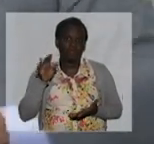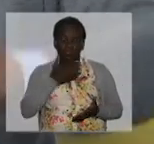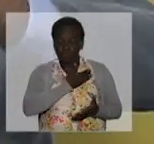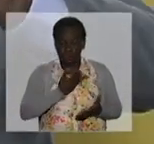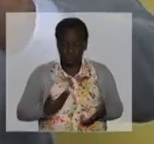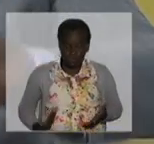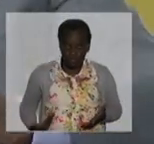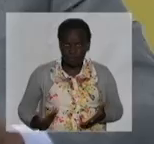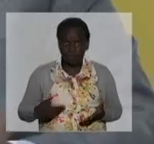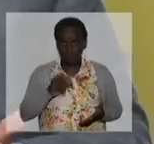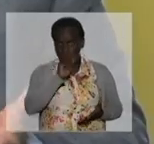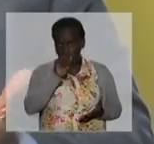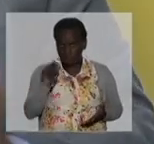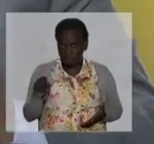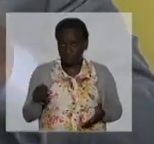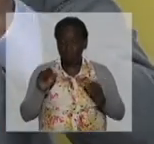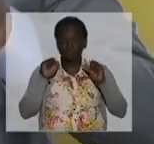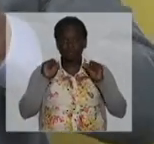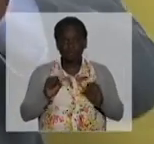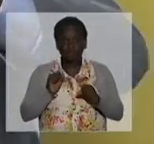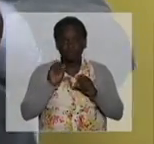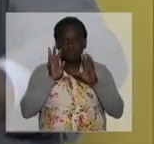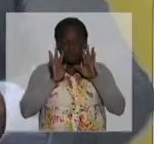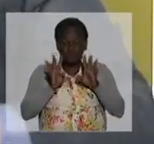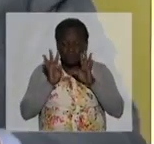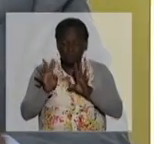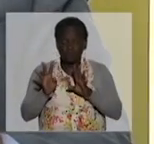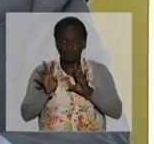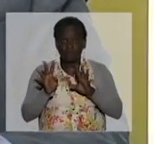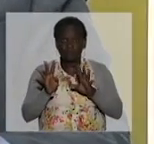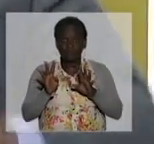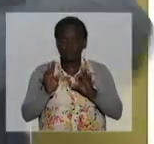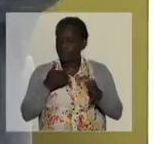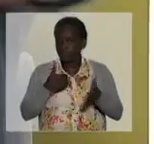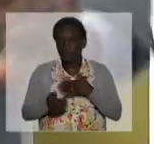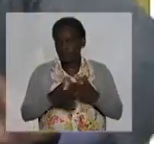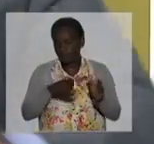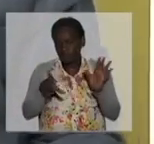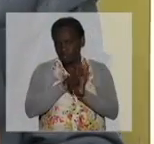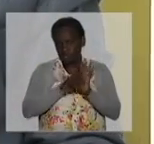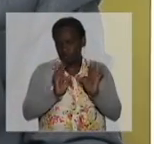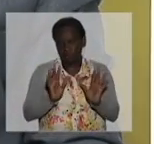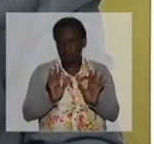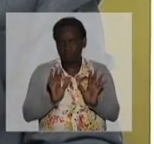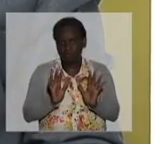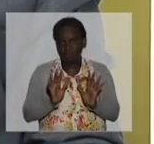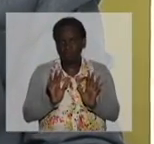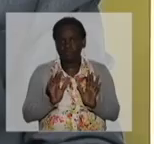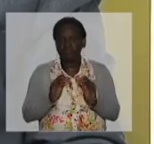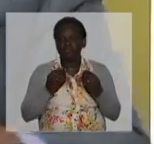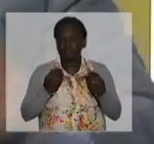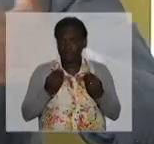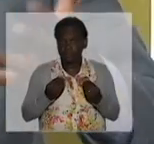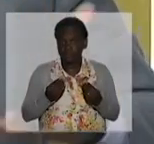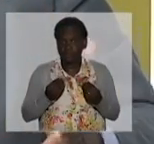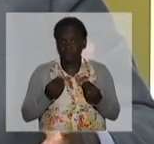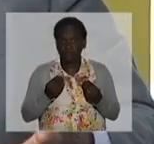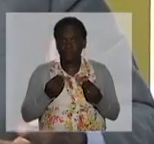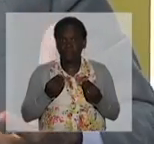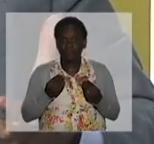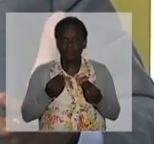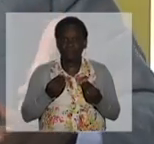que os governantes poderiam dar a atenção, independente da lei, para